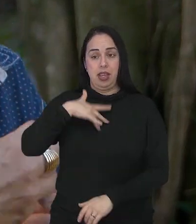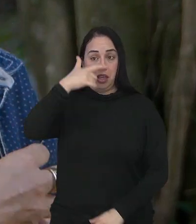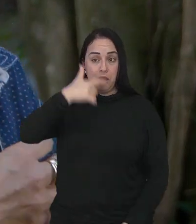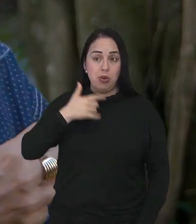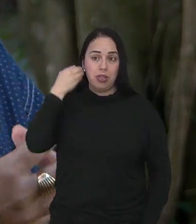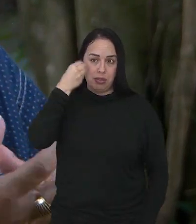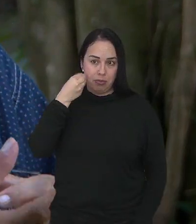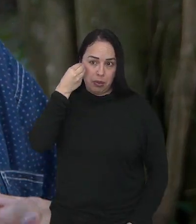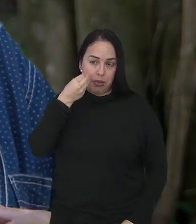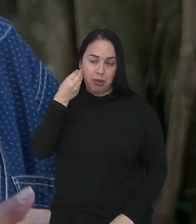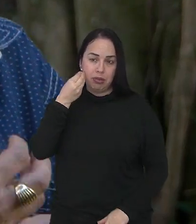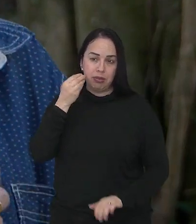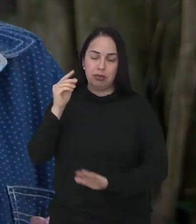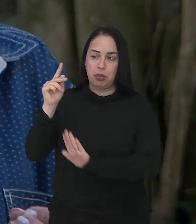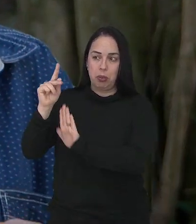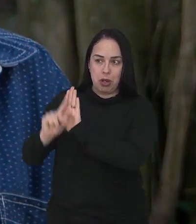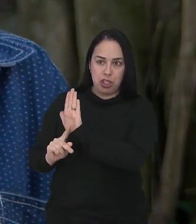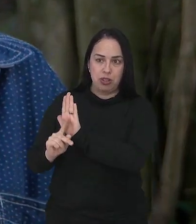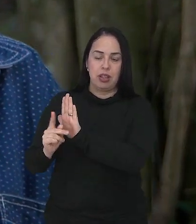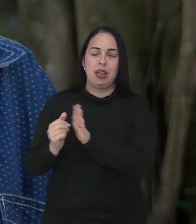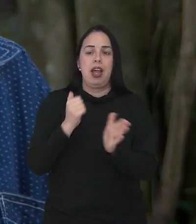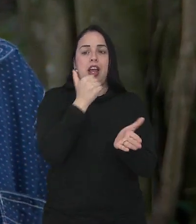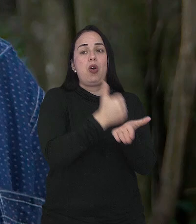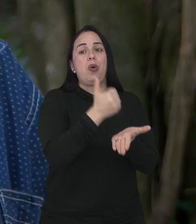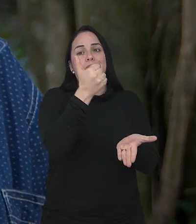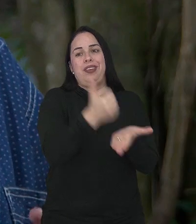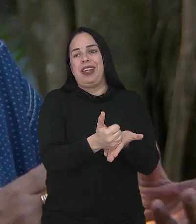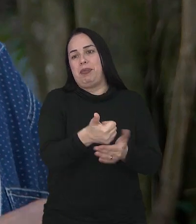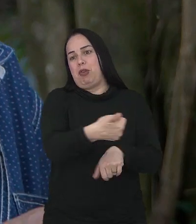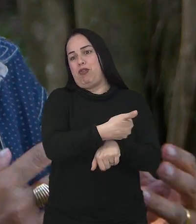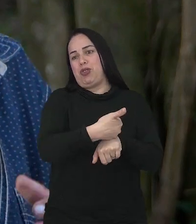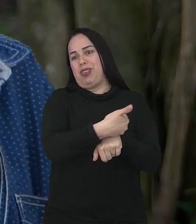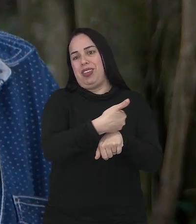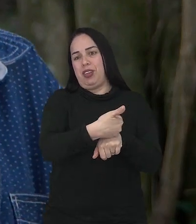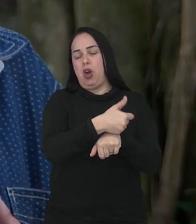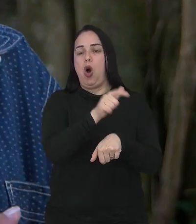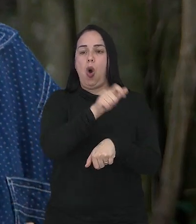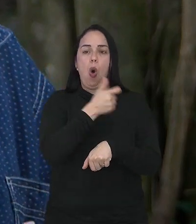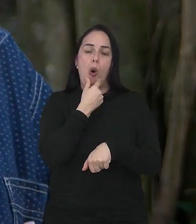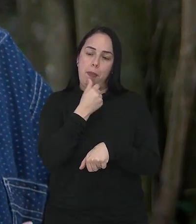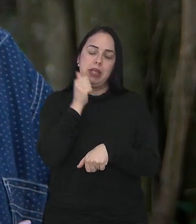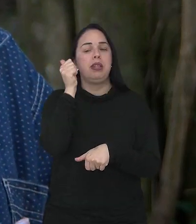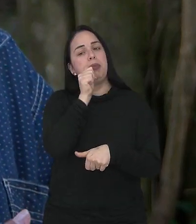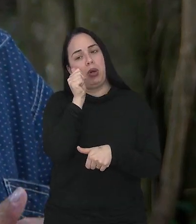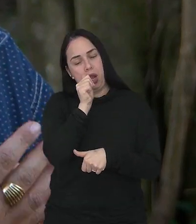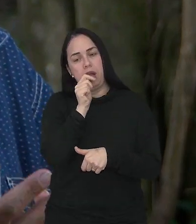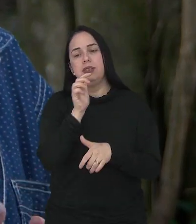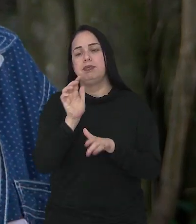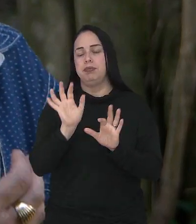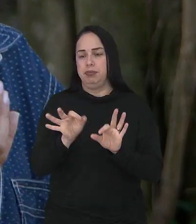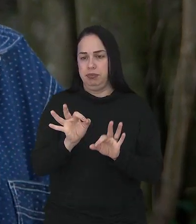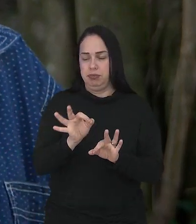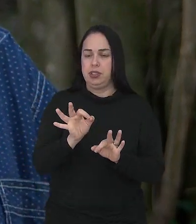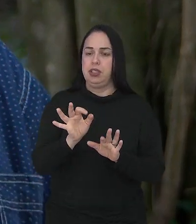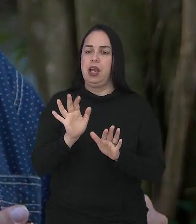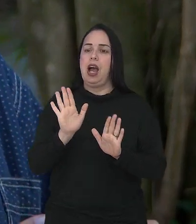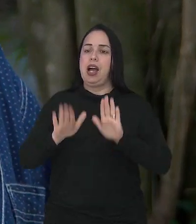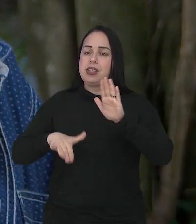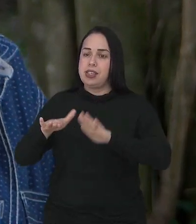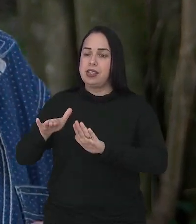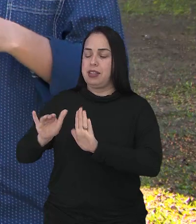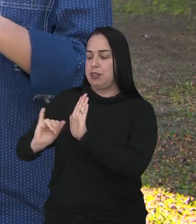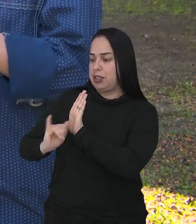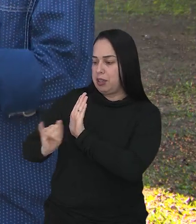nos projetos, eu acabo contratando muitos profissionais da música, né? Homens e mulheres. E às vezes a gente precisa para um edital